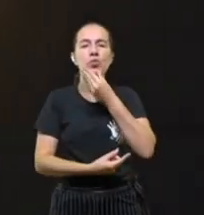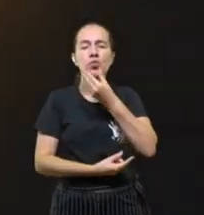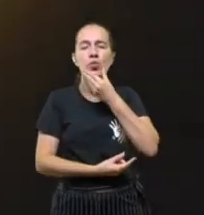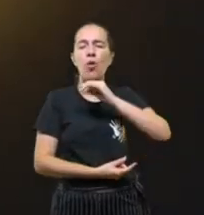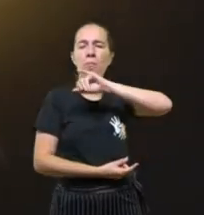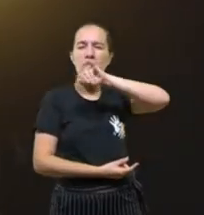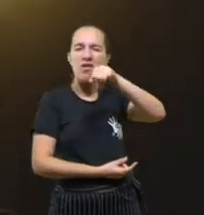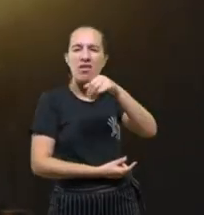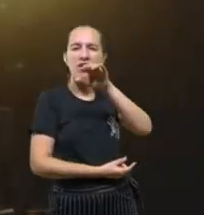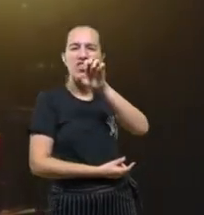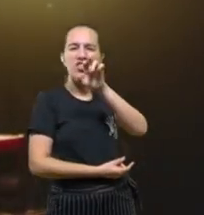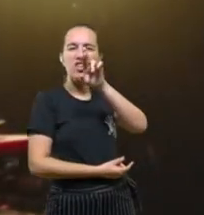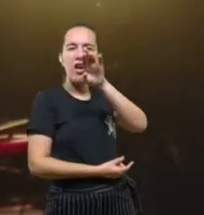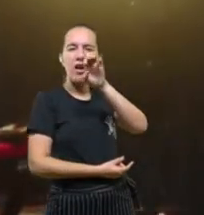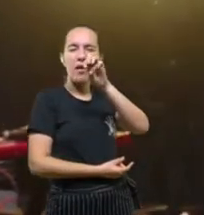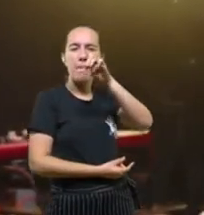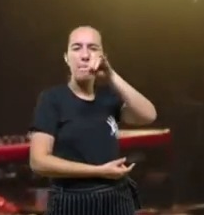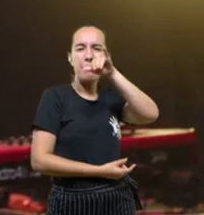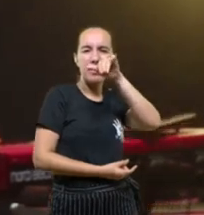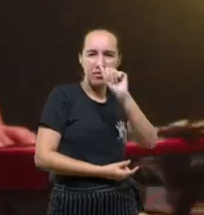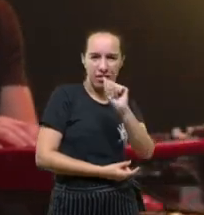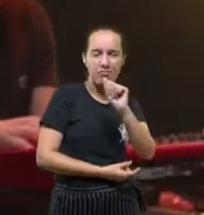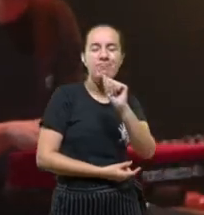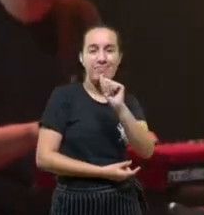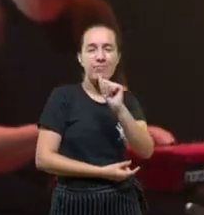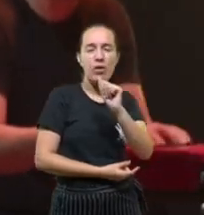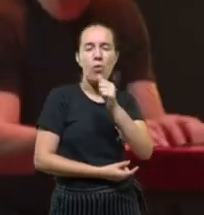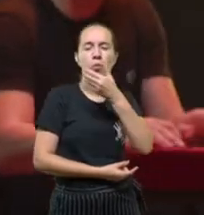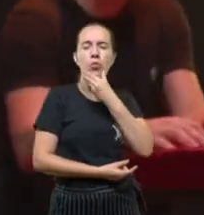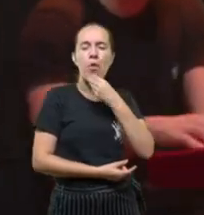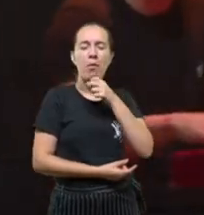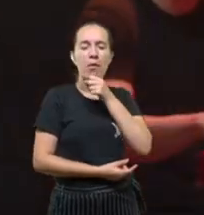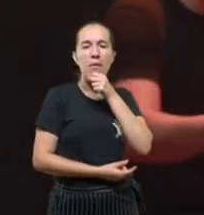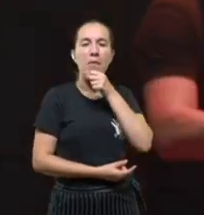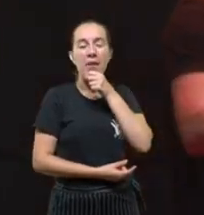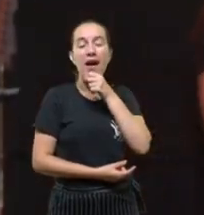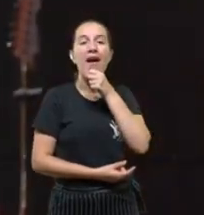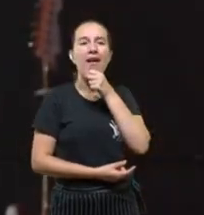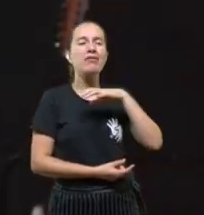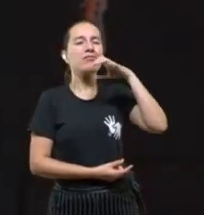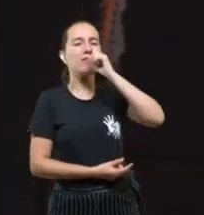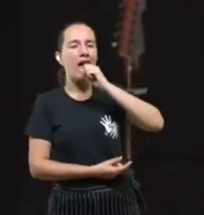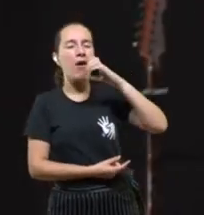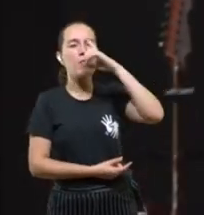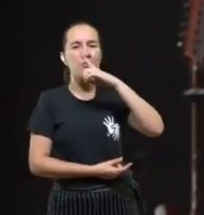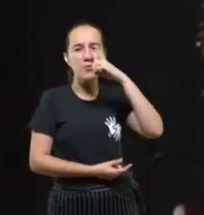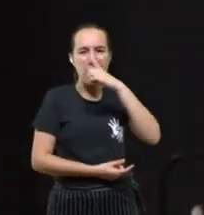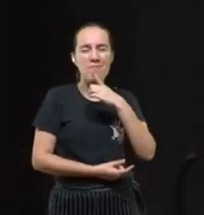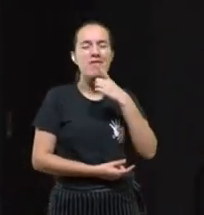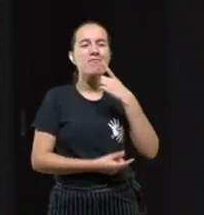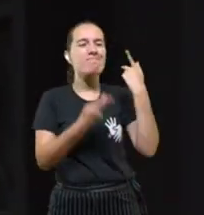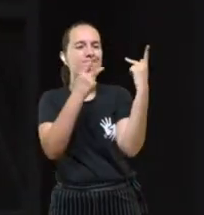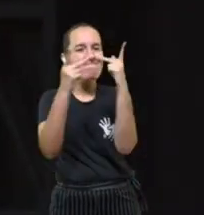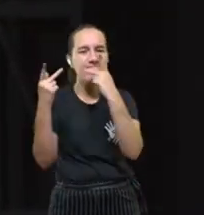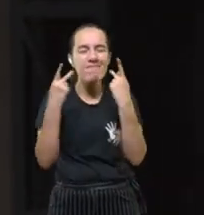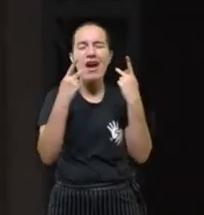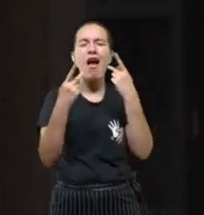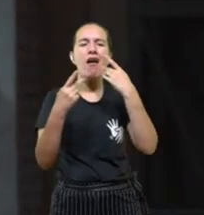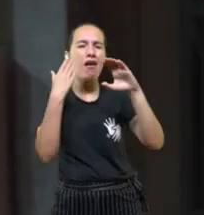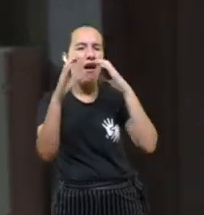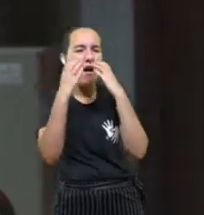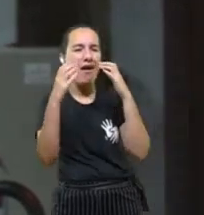vir. Nós vamos fazer dois, tipo no sábado, domingo, com o Jeremiah Bowser. O fim de semana depois